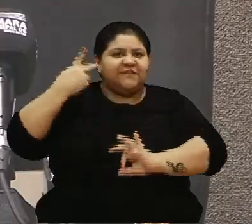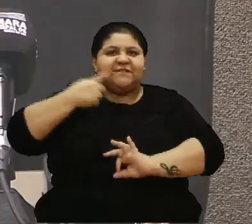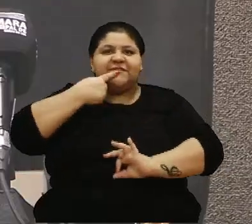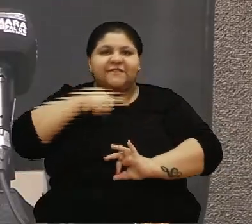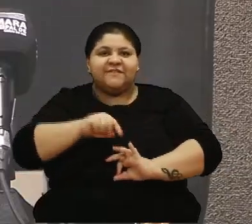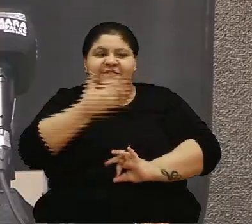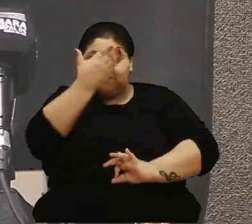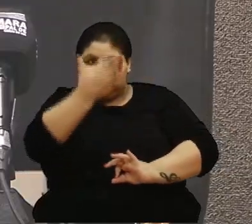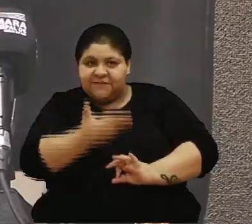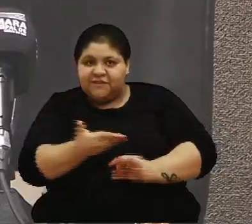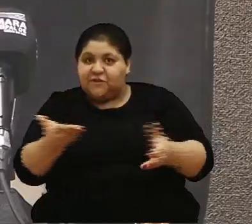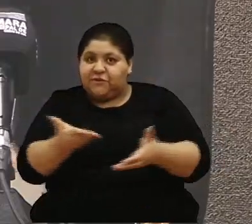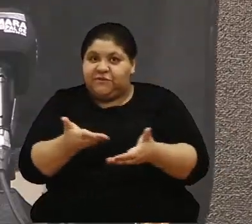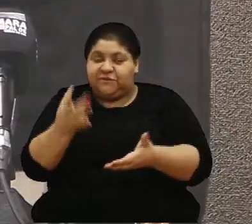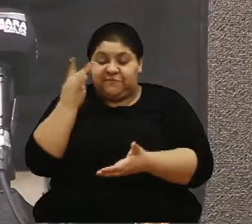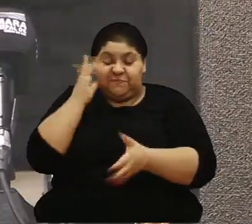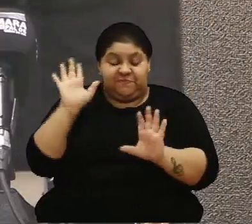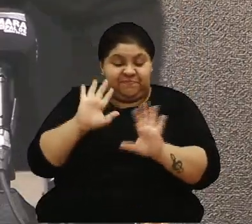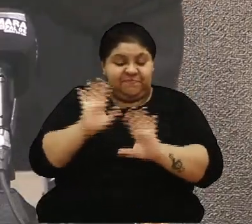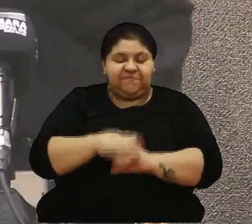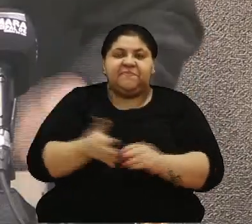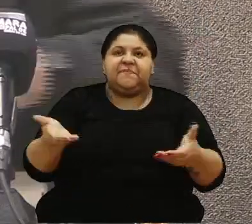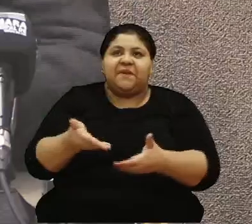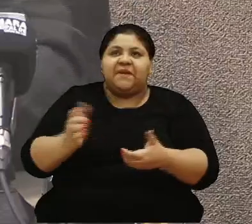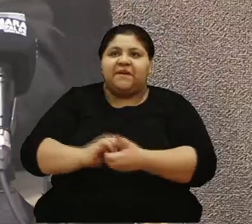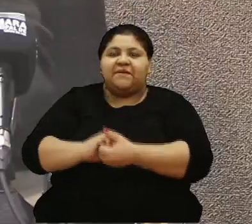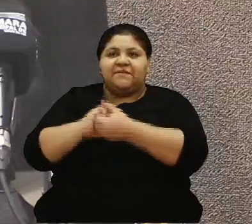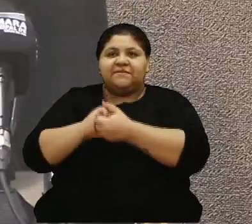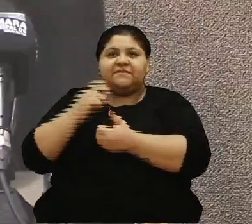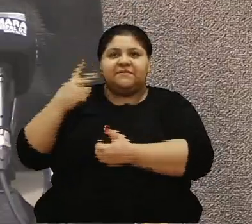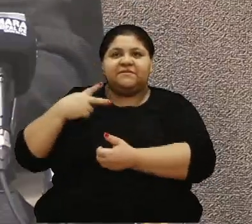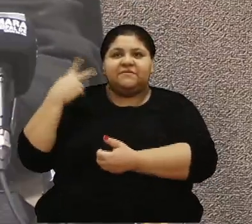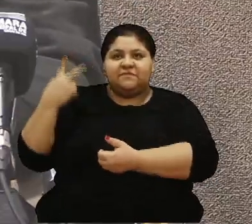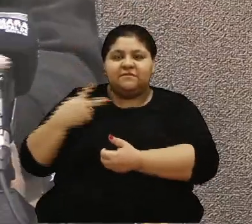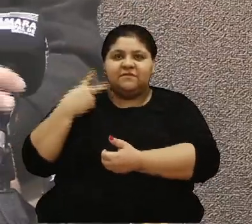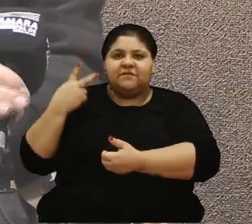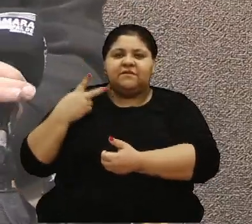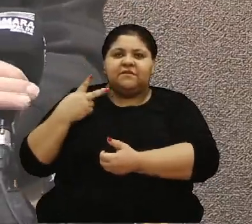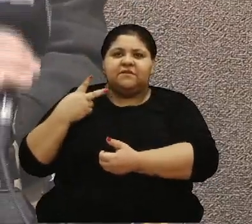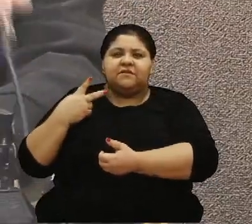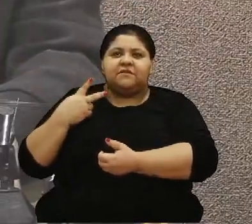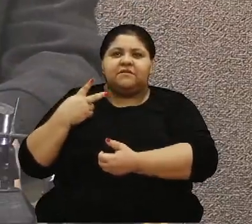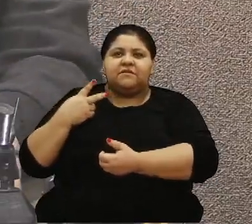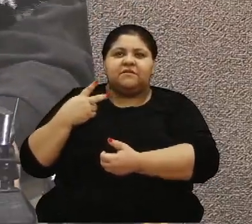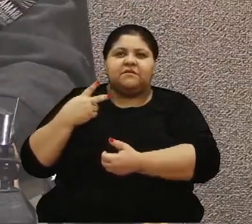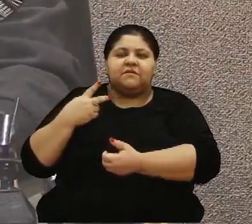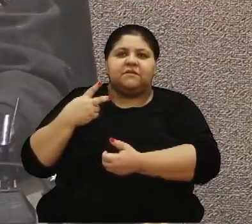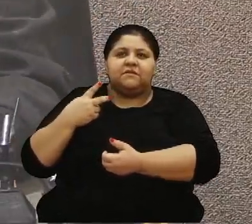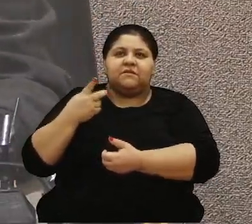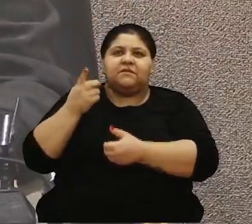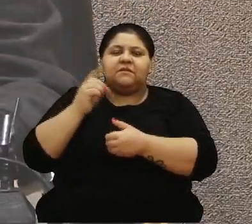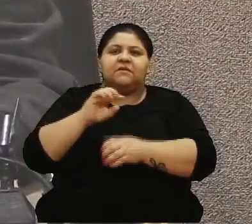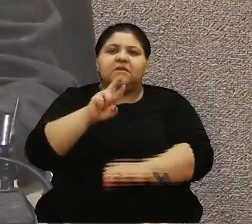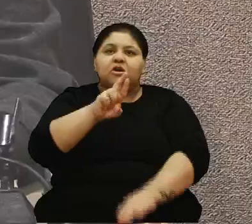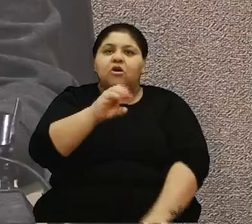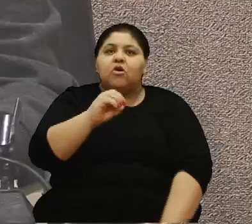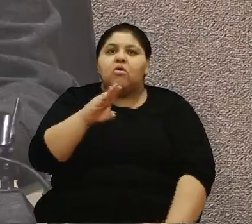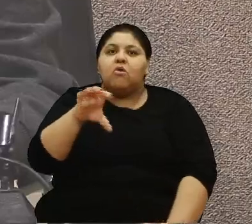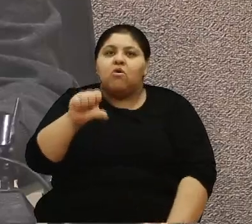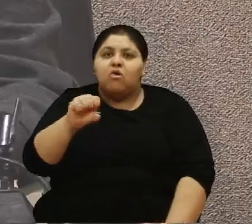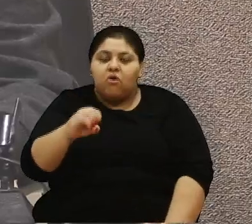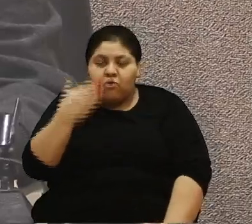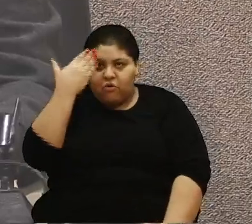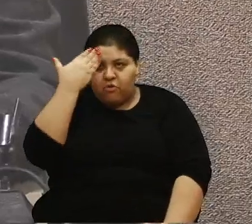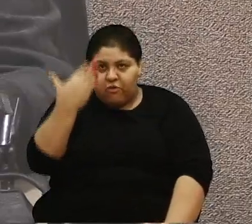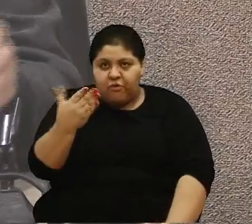o vereador Caleb não estava aí. Eu queria fazer uma saudação especial também ao vereador Bresco e ao vereador inspetor Robson. Obrigado pela presença de